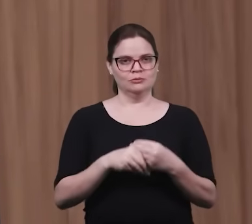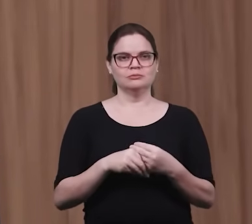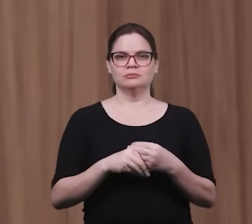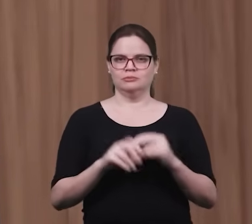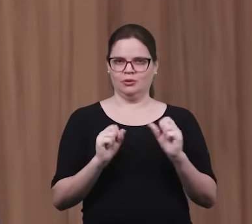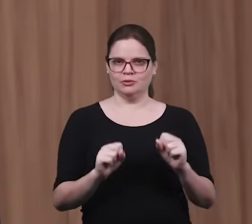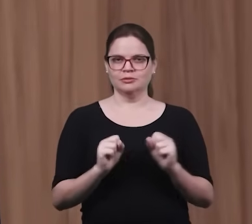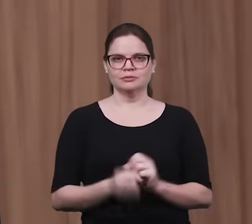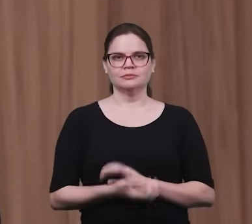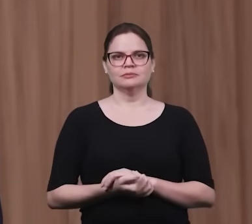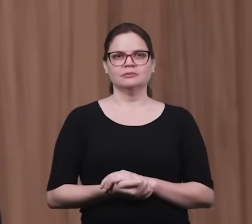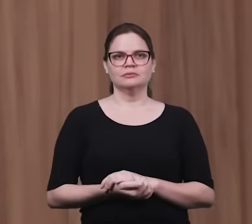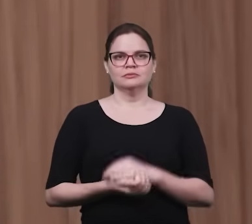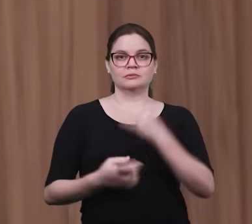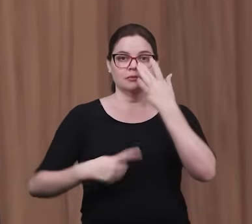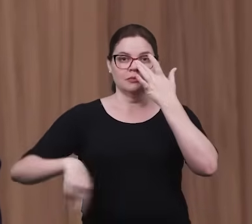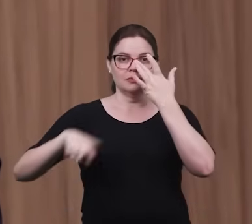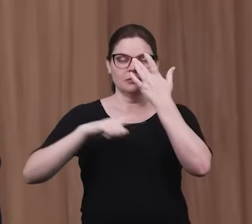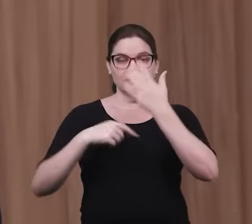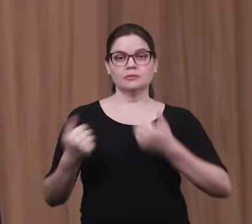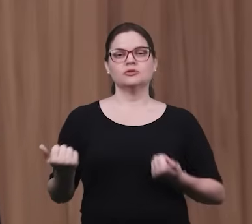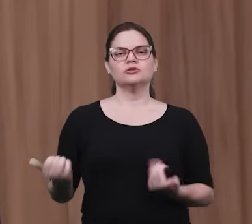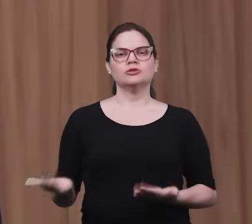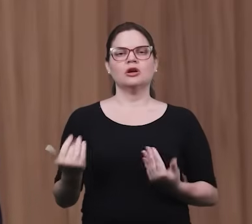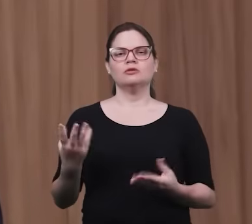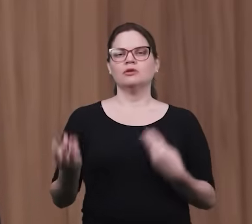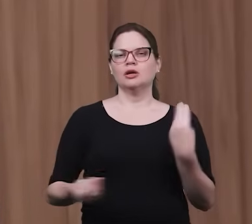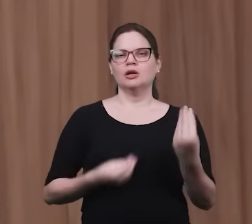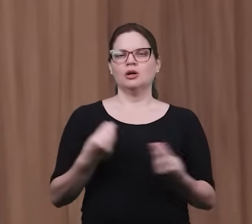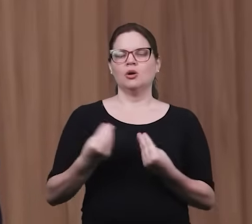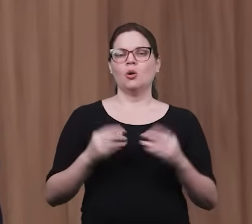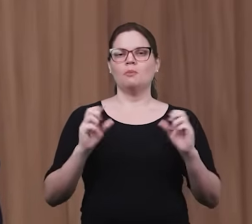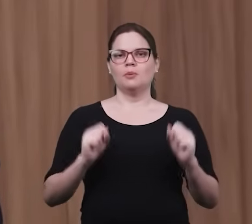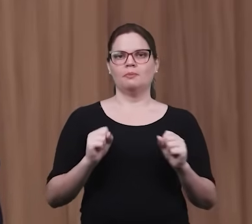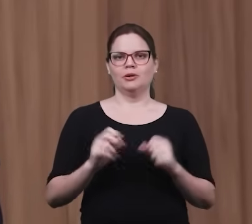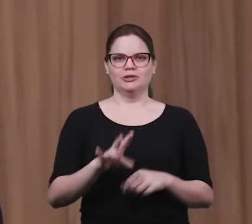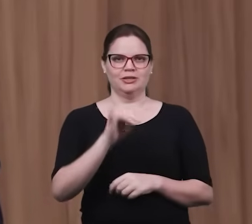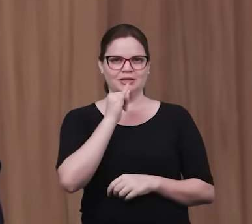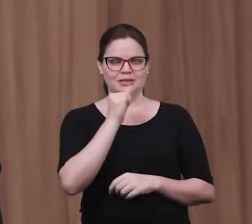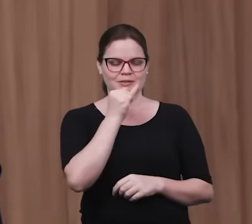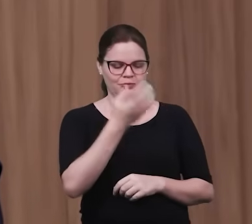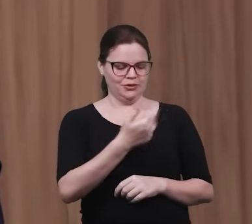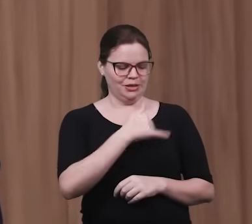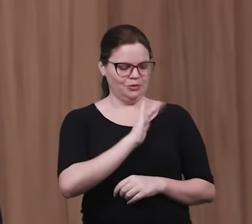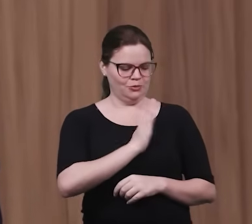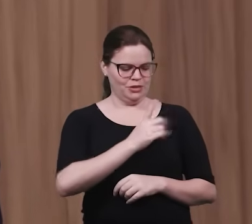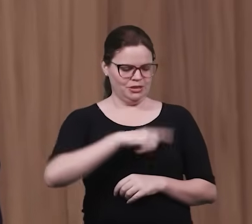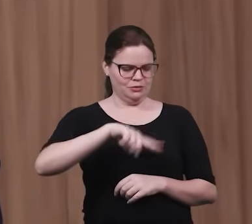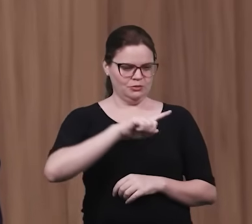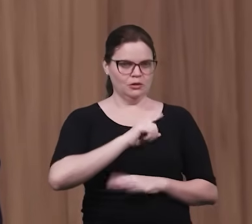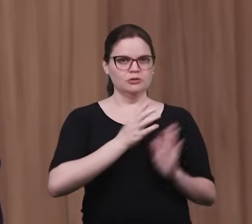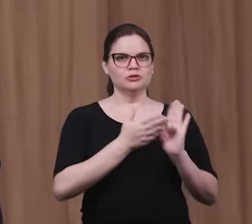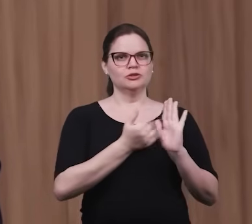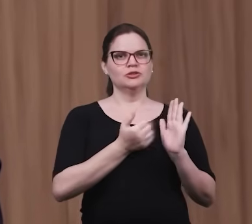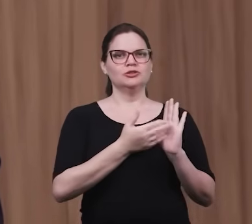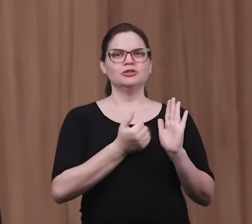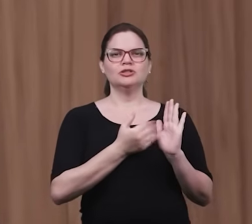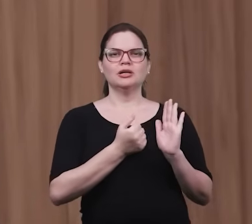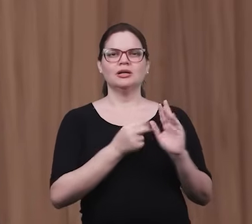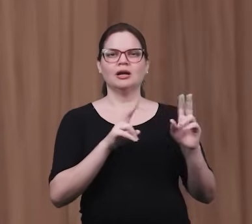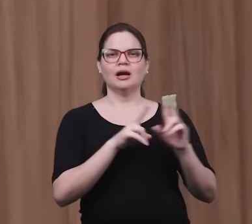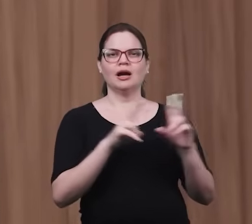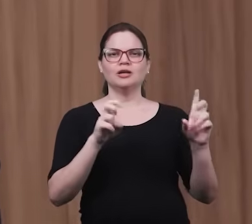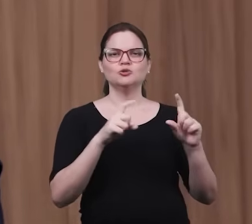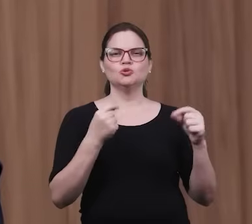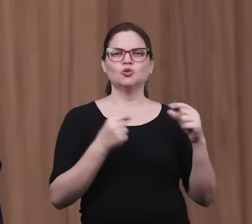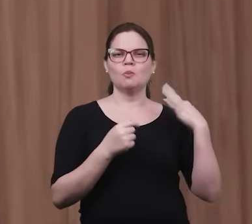ou complementar, a nós jovens, como que nós podemos tirar das nossas vidas ou dos nossos corações a idolatria